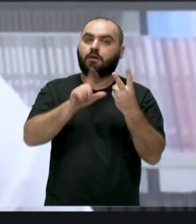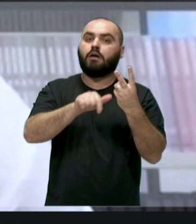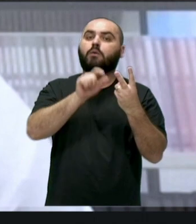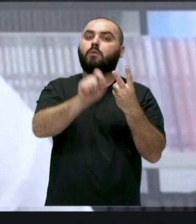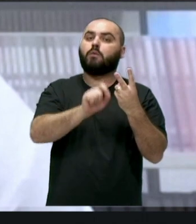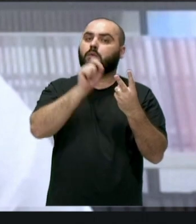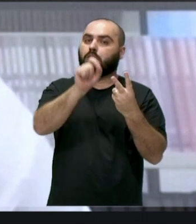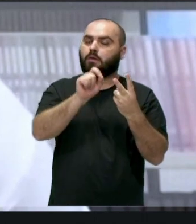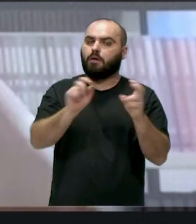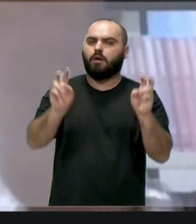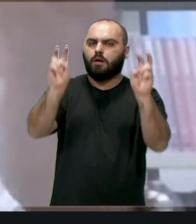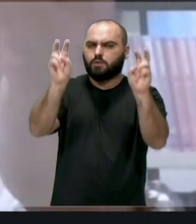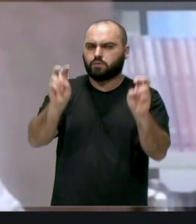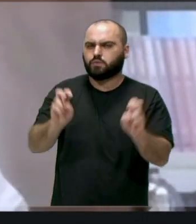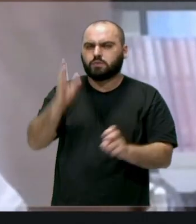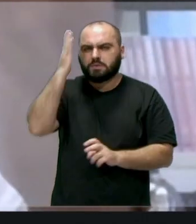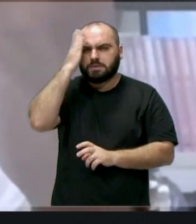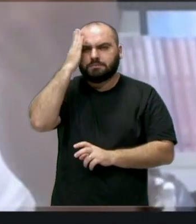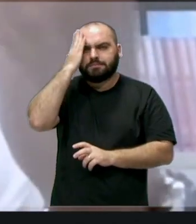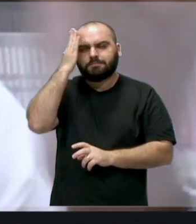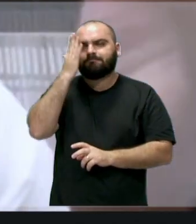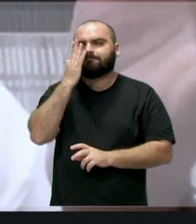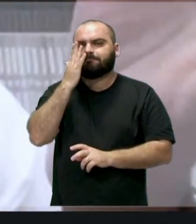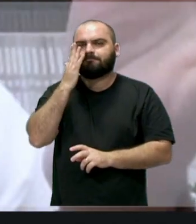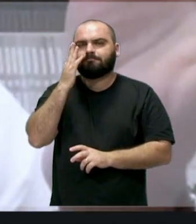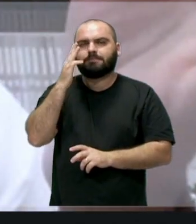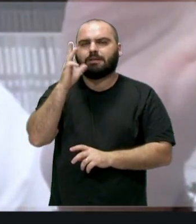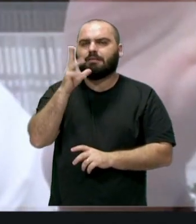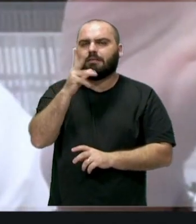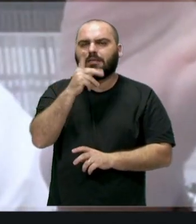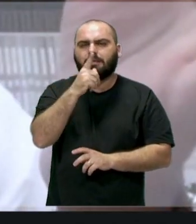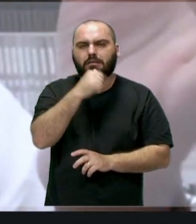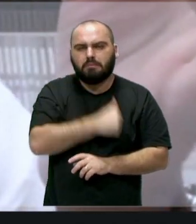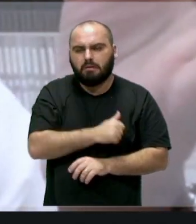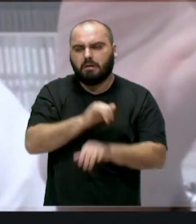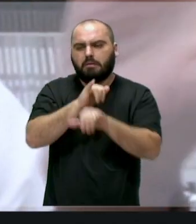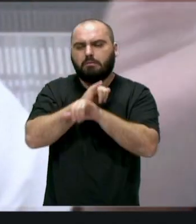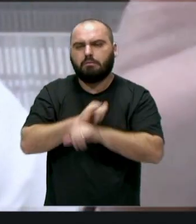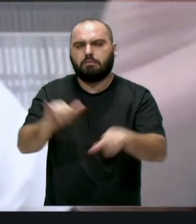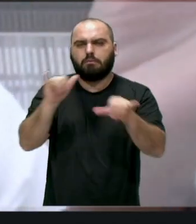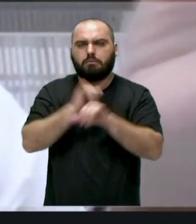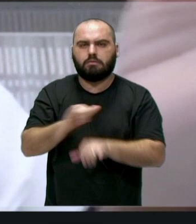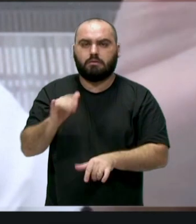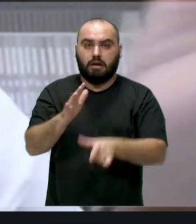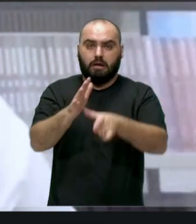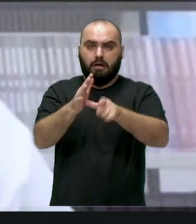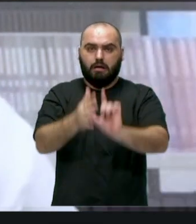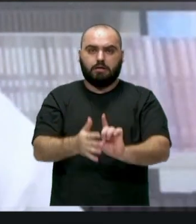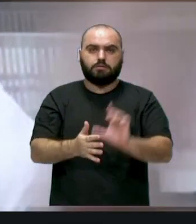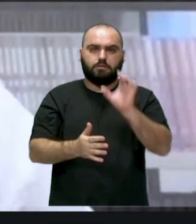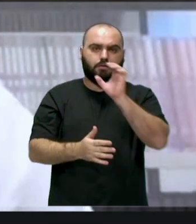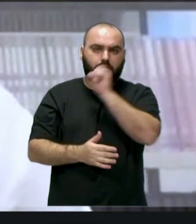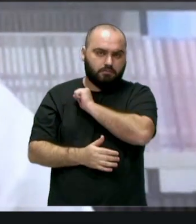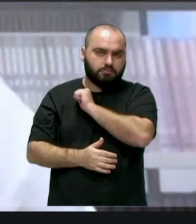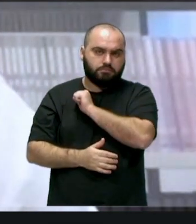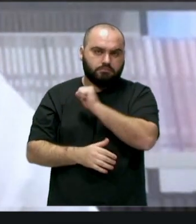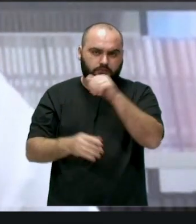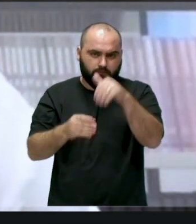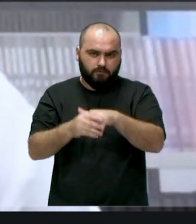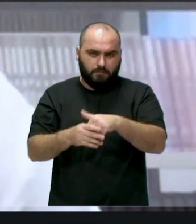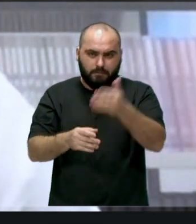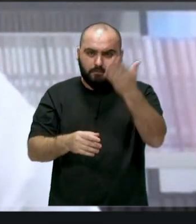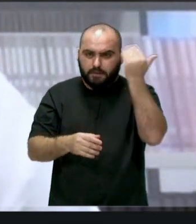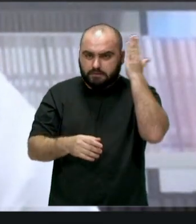a essa questão da morosidade de divulgação. Antes era muito comum, nas eleições